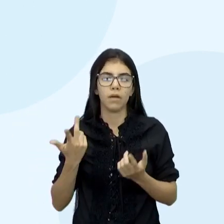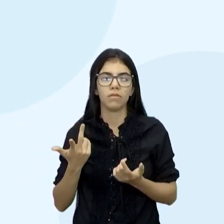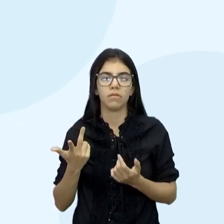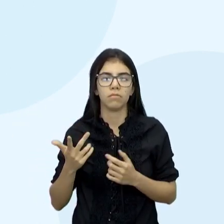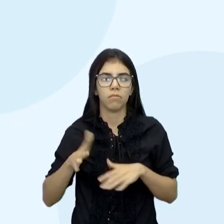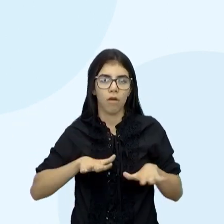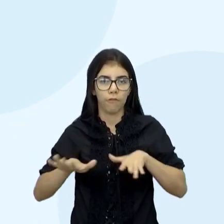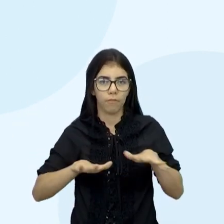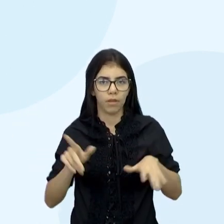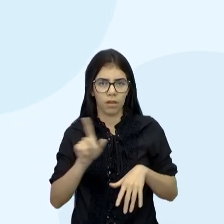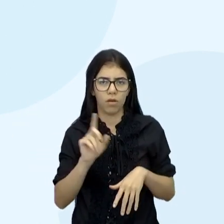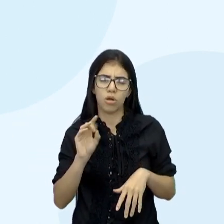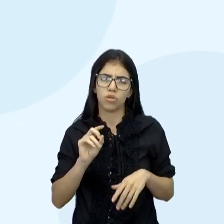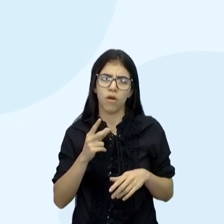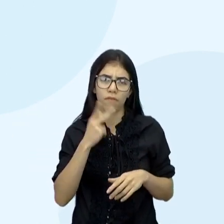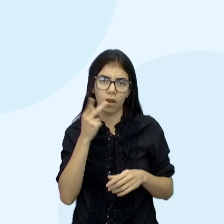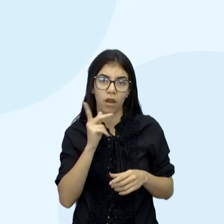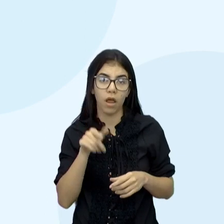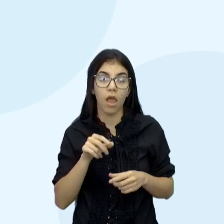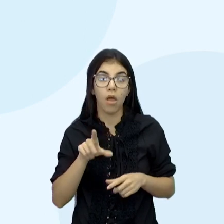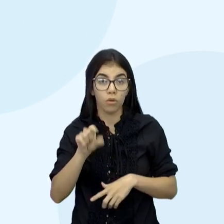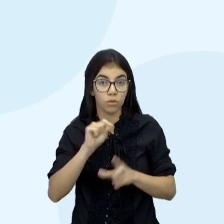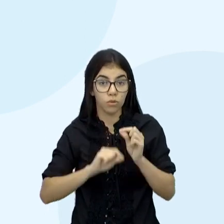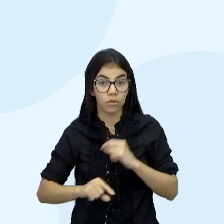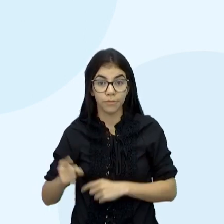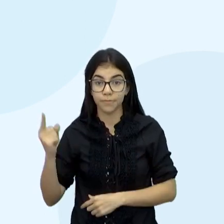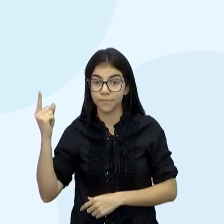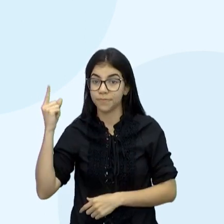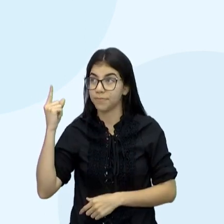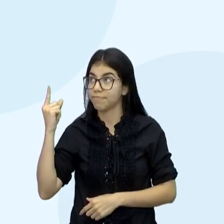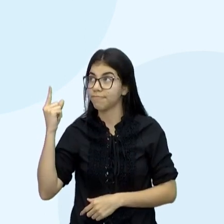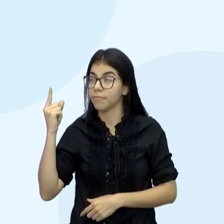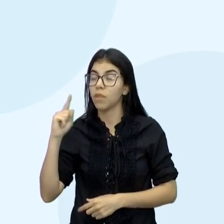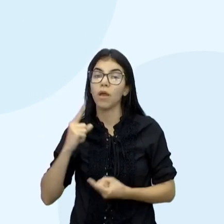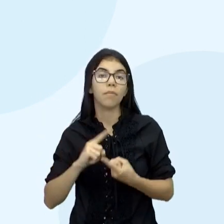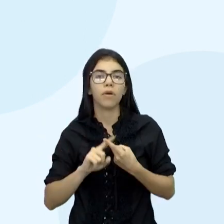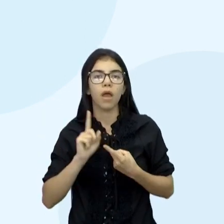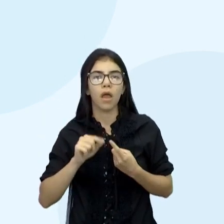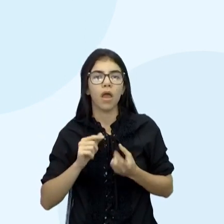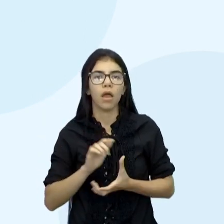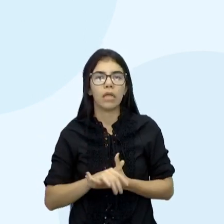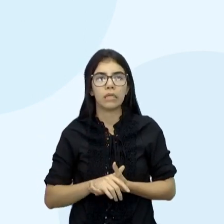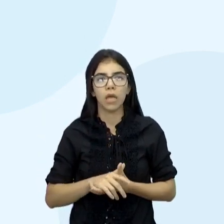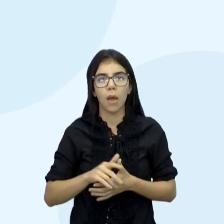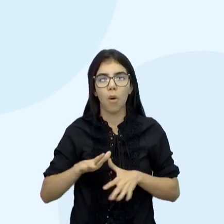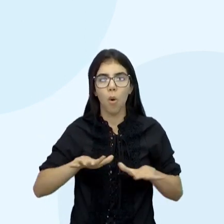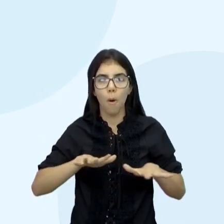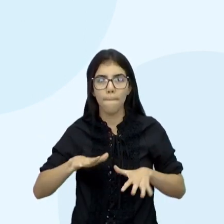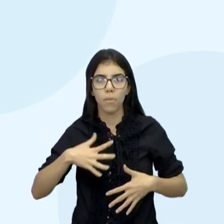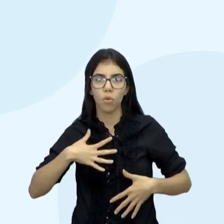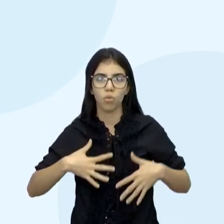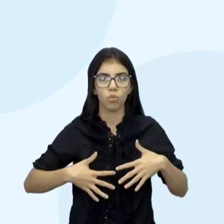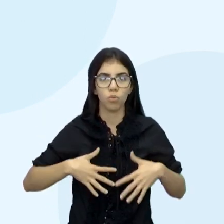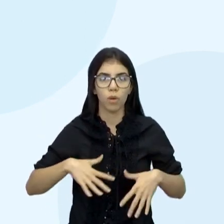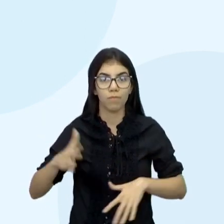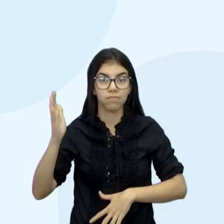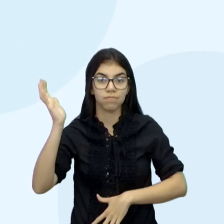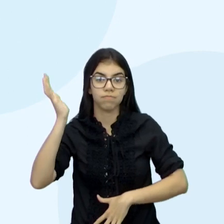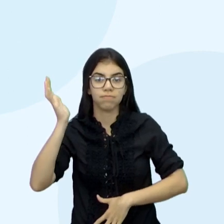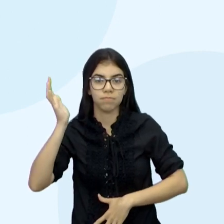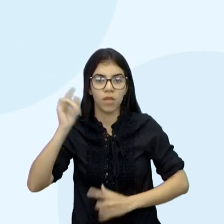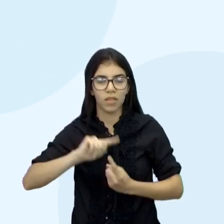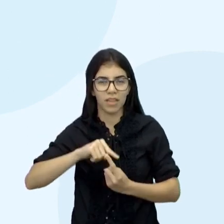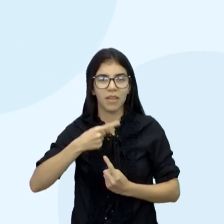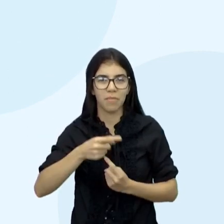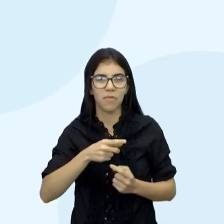ela se movimentar, eu ia só fazer ela falar, eu escolhi essa Avery. Por quê? Porque ela tem essa posição com a mãozinha e ela tem mais uma que daqui a